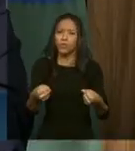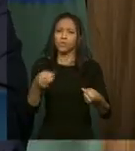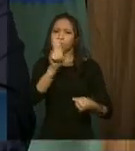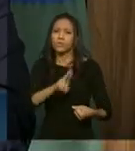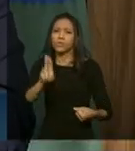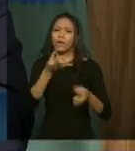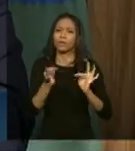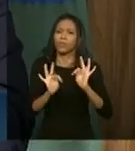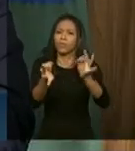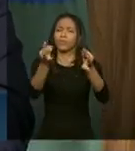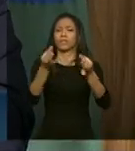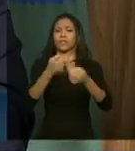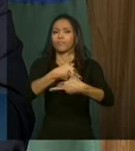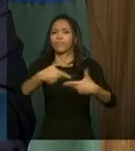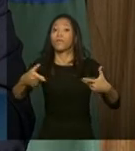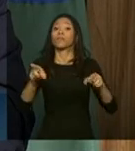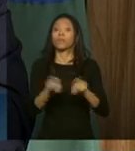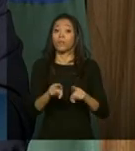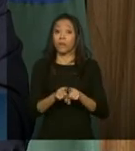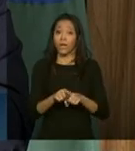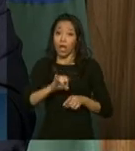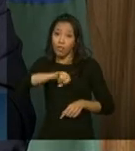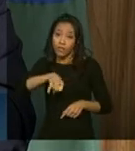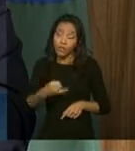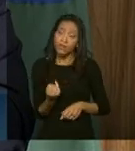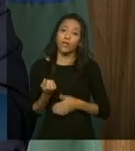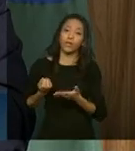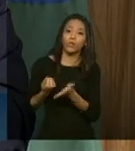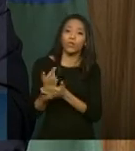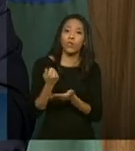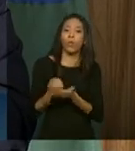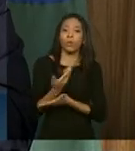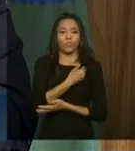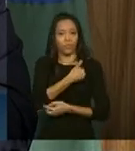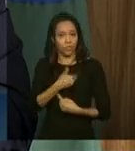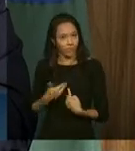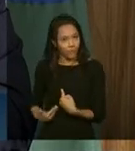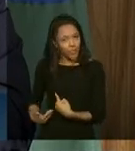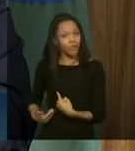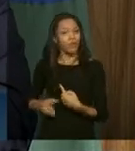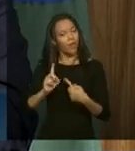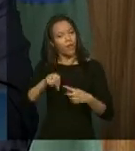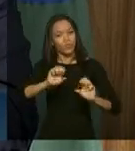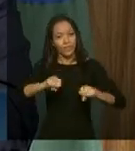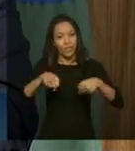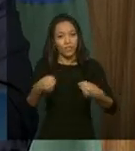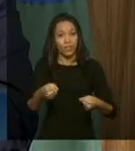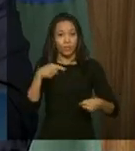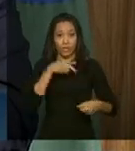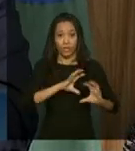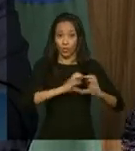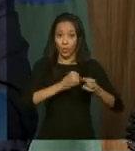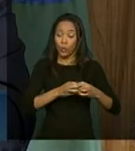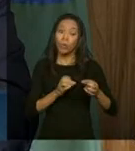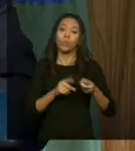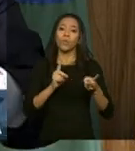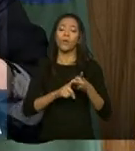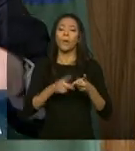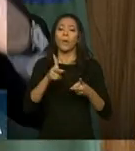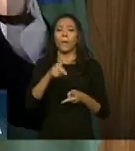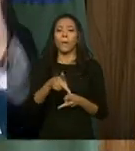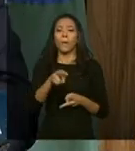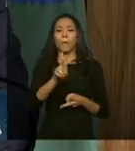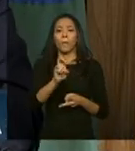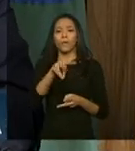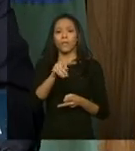né, usando também as compras governamentais, o conteúdo local, é outro grande desafio desse grupo de trabalho, Pronatec, Ciência Sem Fronteira,